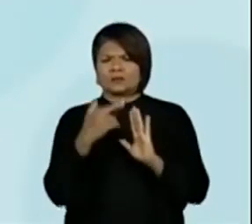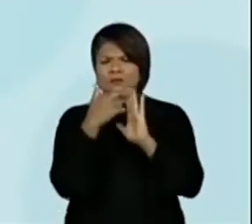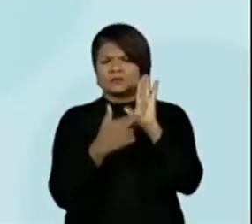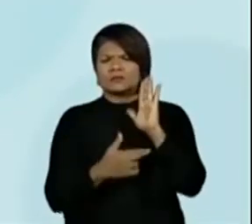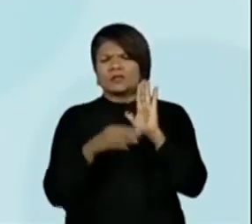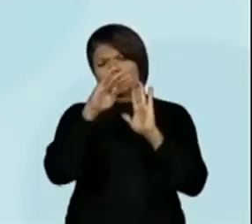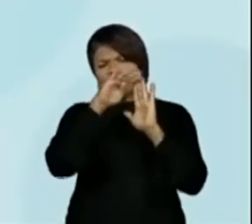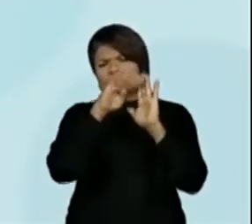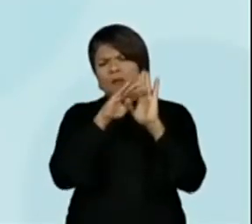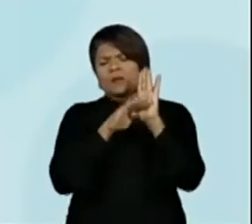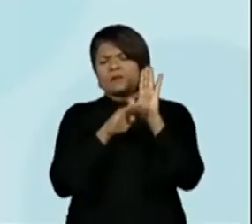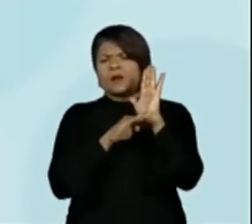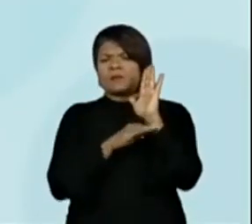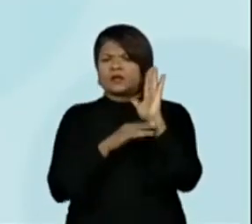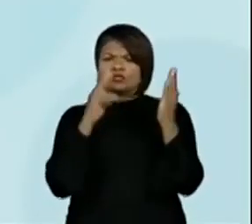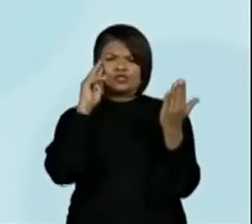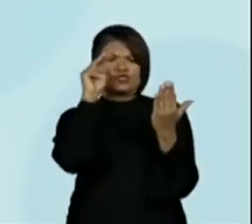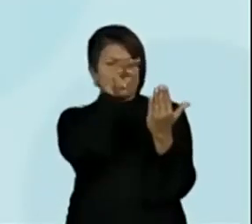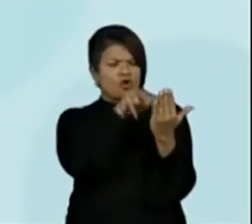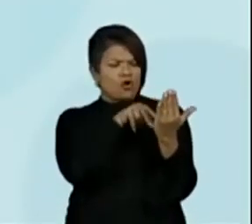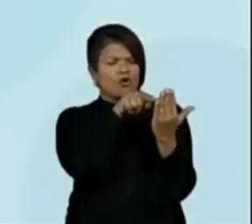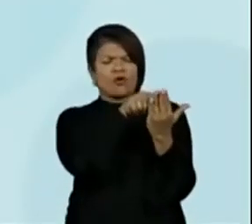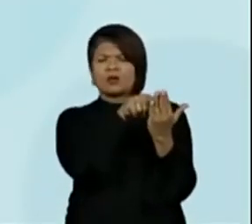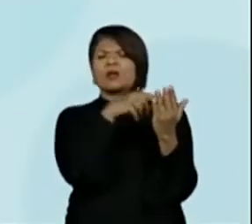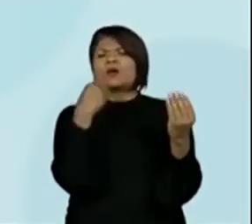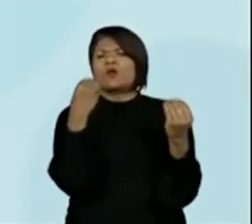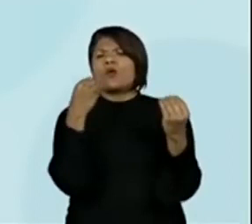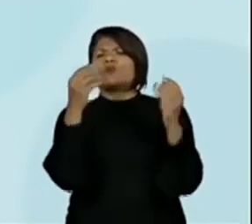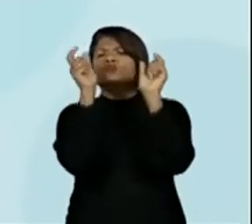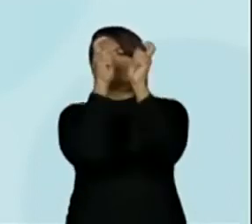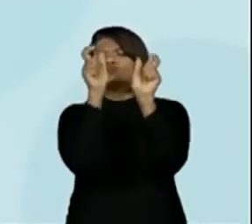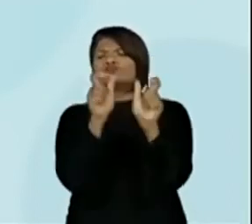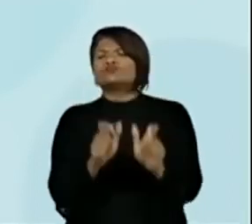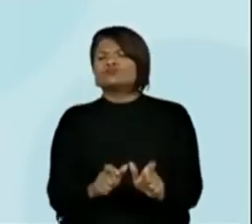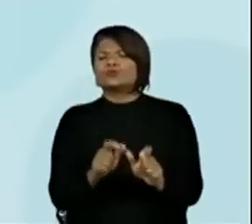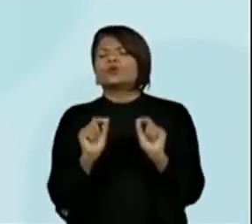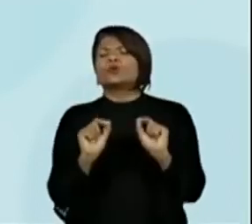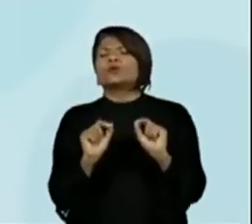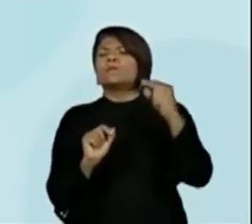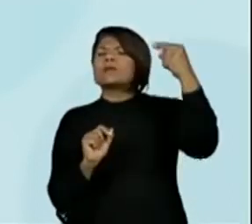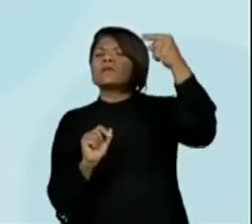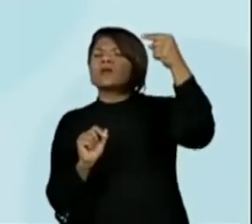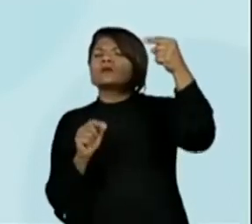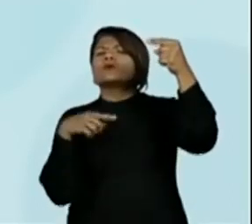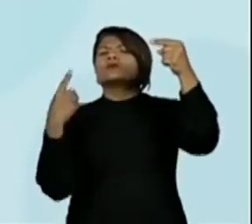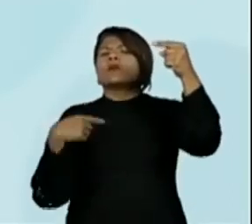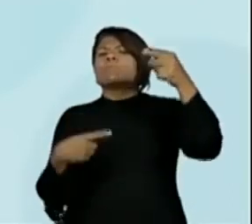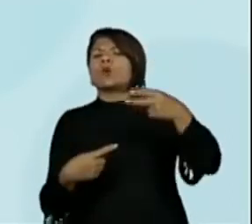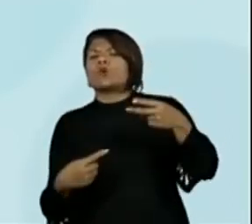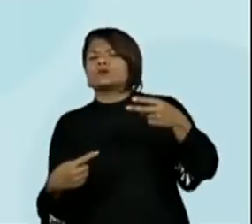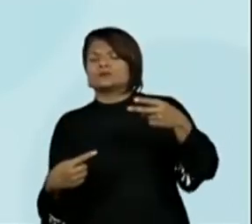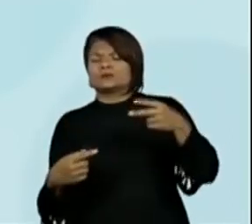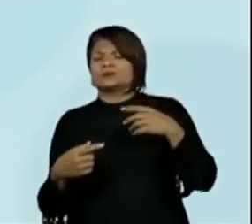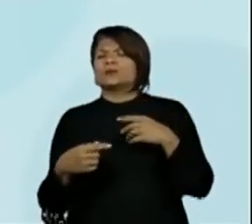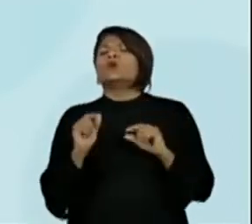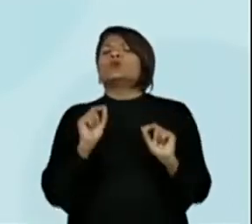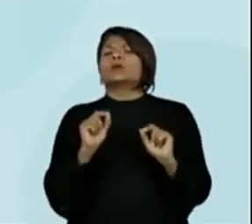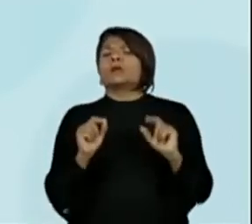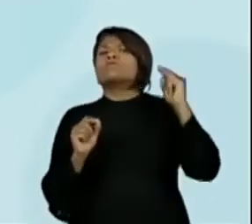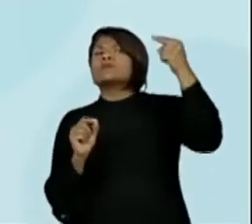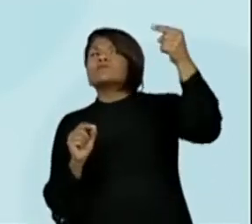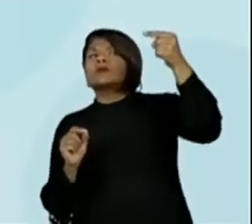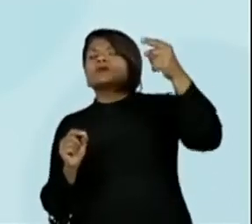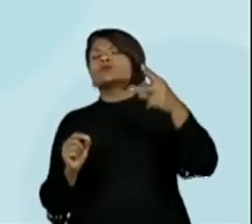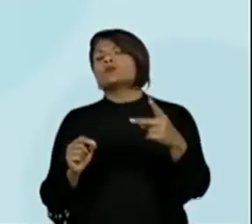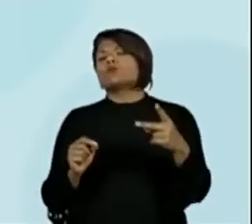gente olha para uma receita, como que é a estrutura da receita? O que vem primeiro, o que vem depois? E aí, o que vem primeiro, o que